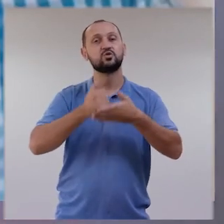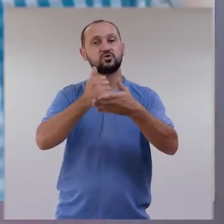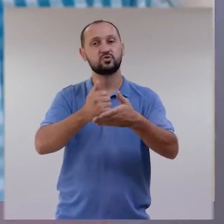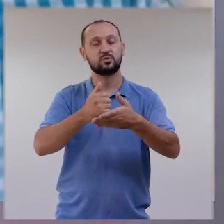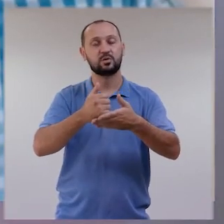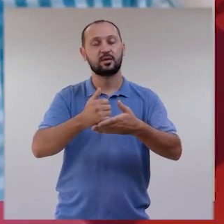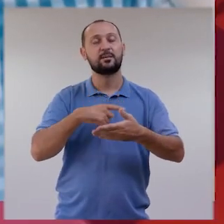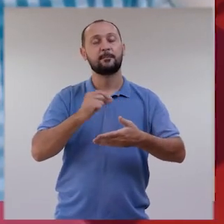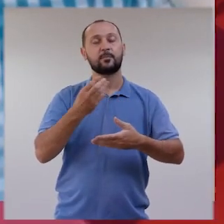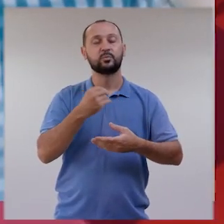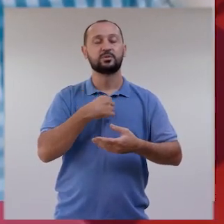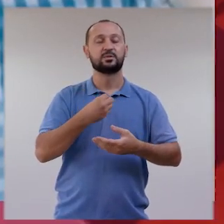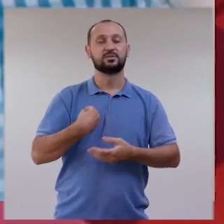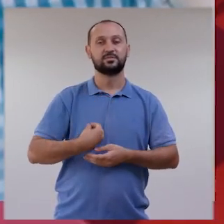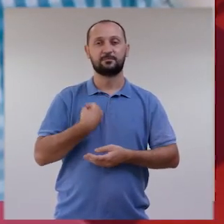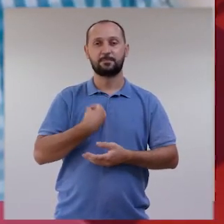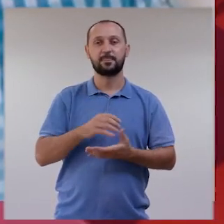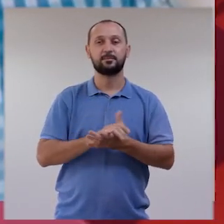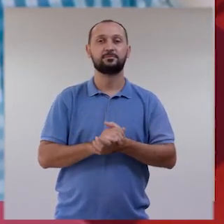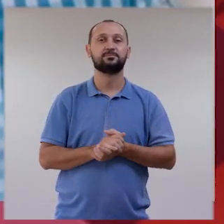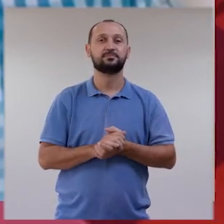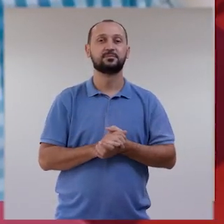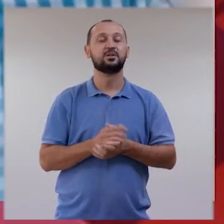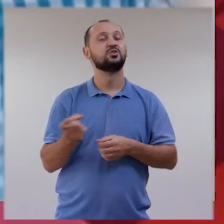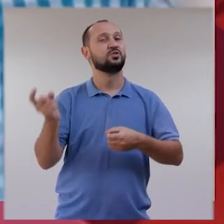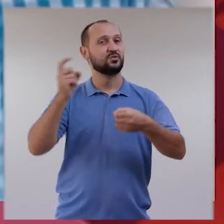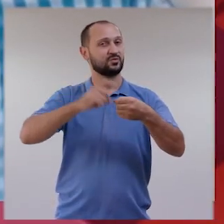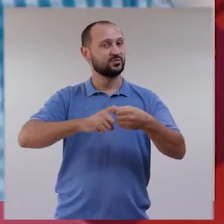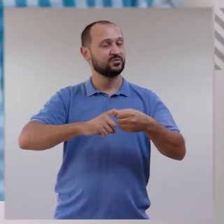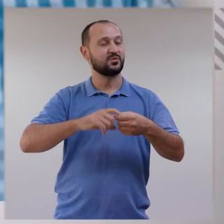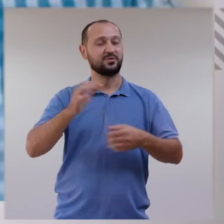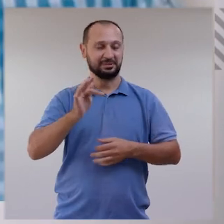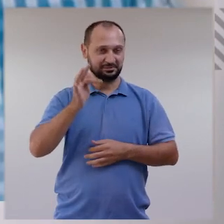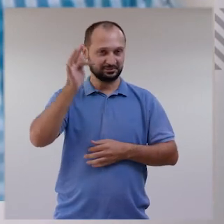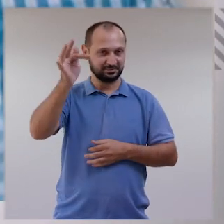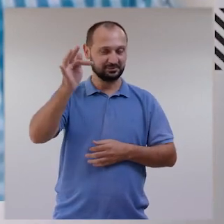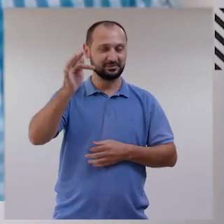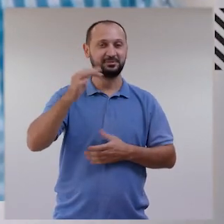nenhuma, ajuda a salvar muitas vidas. Claire, mais uma vez, obrigado e